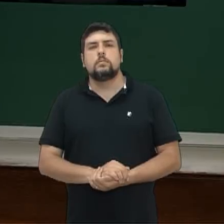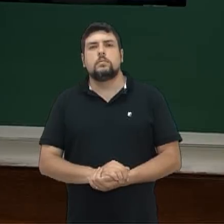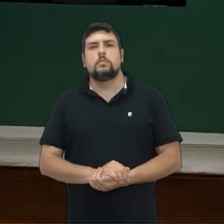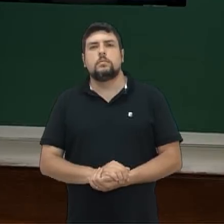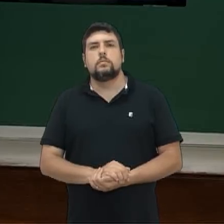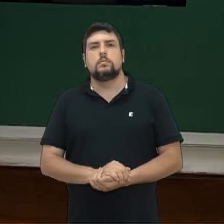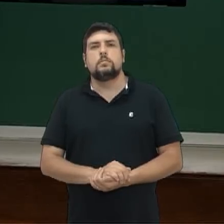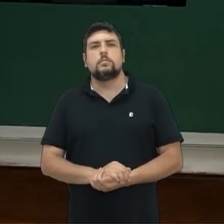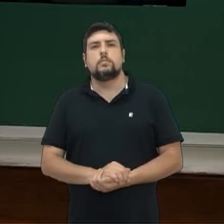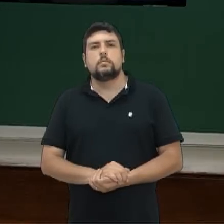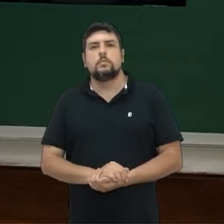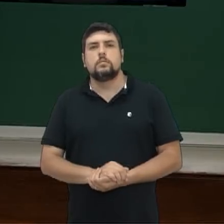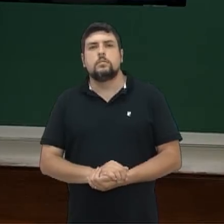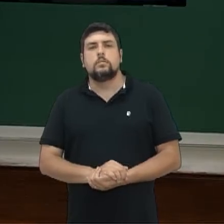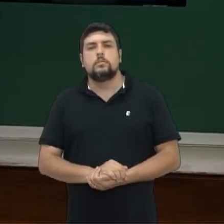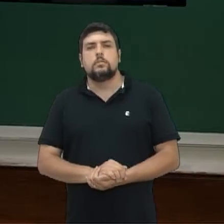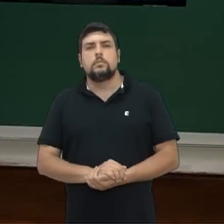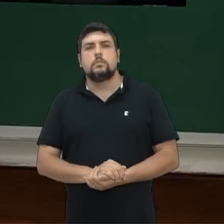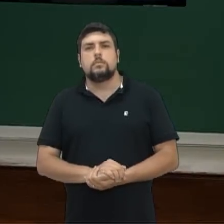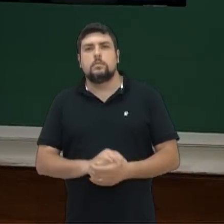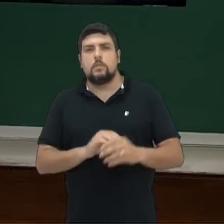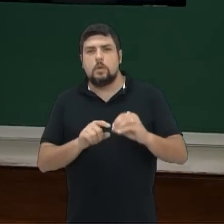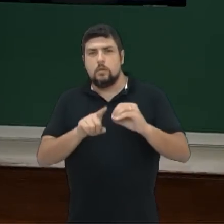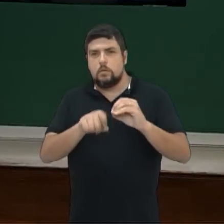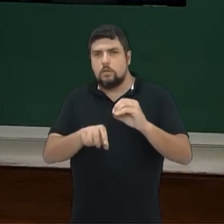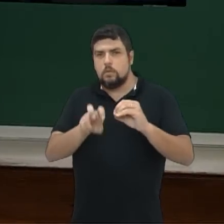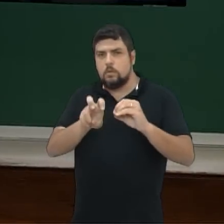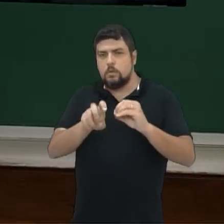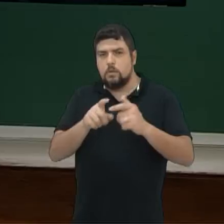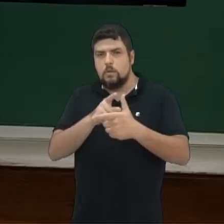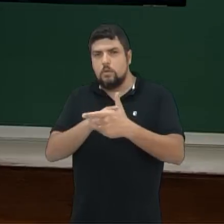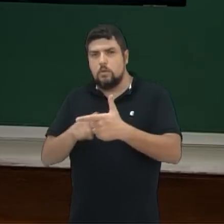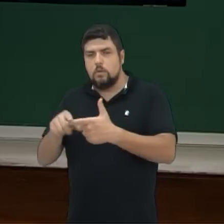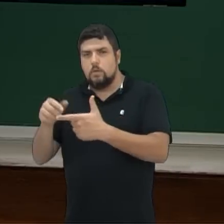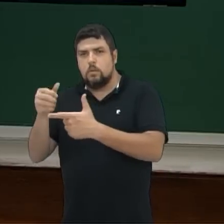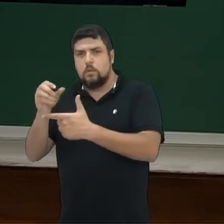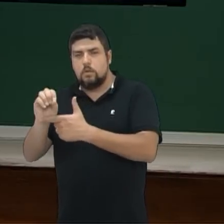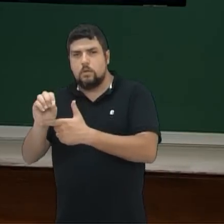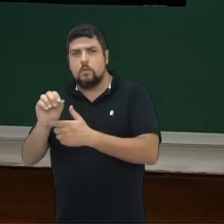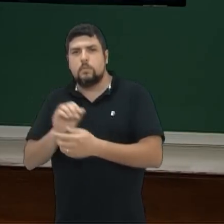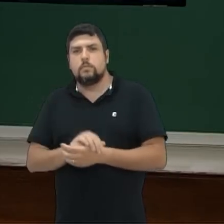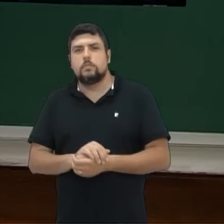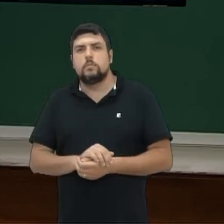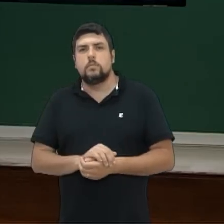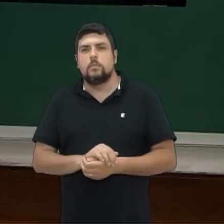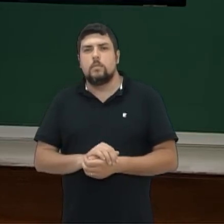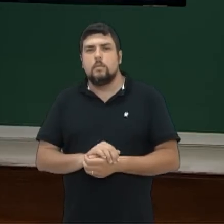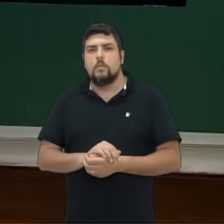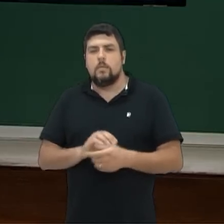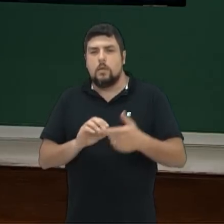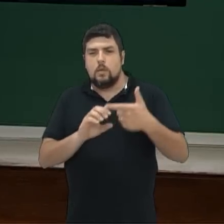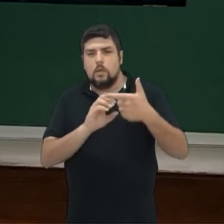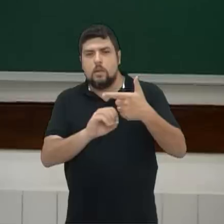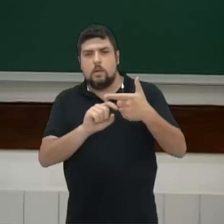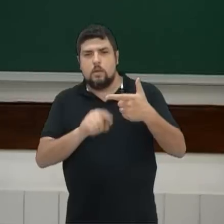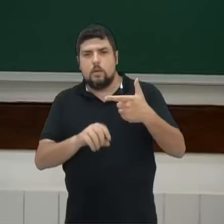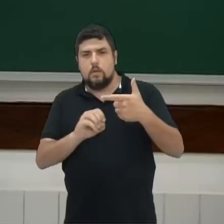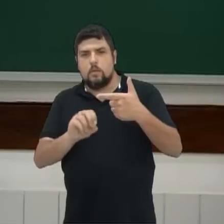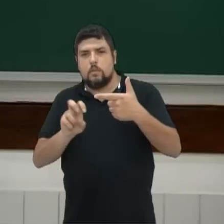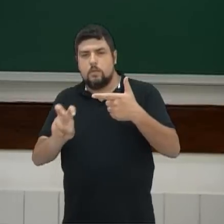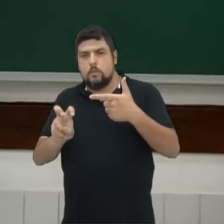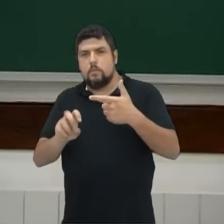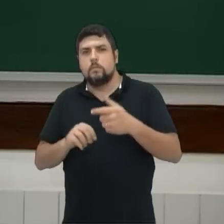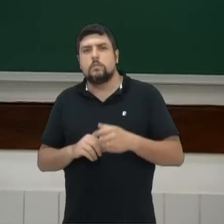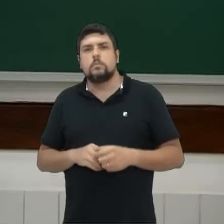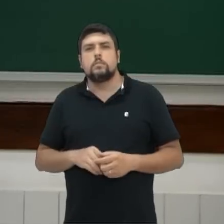10 agora, usando 0,5. Então, quando a gente opera, a gente vai ter 0,05, só trabalhando com as